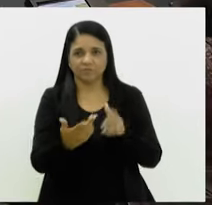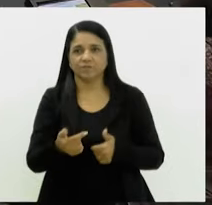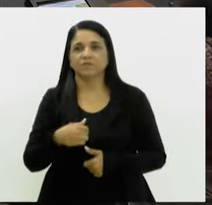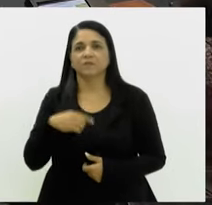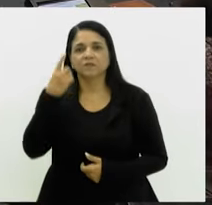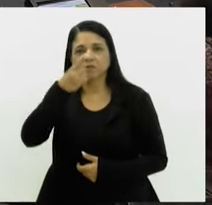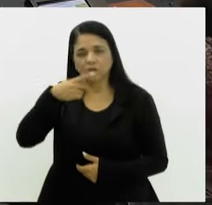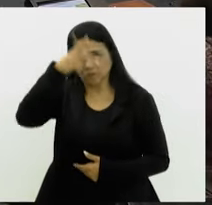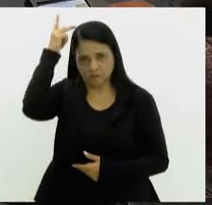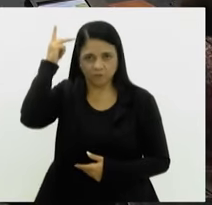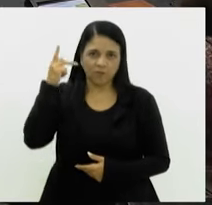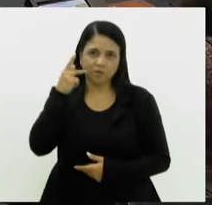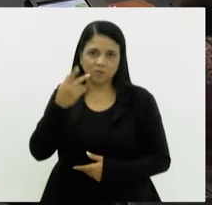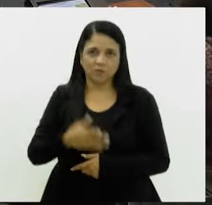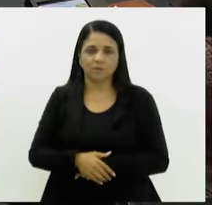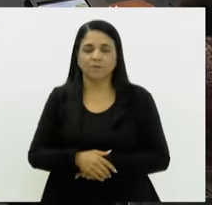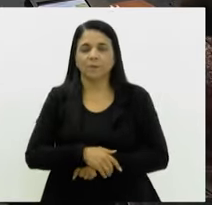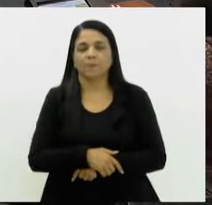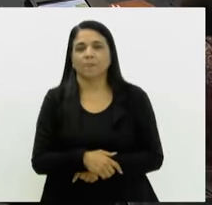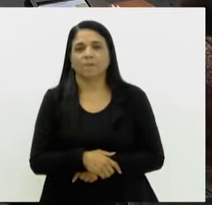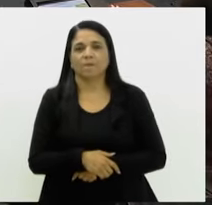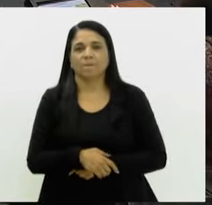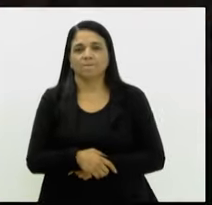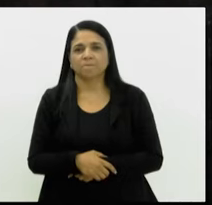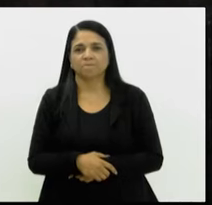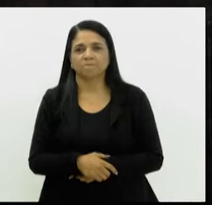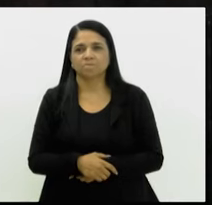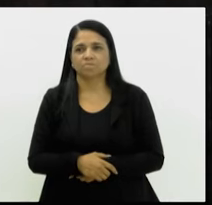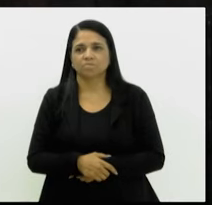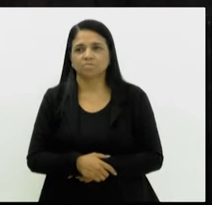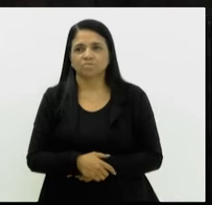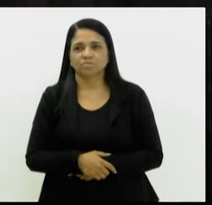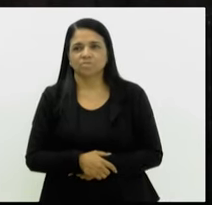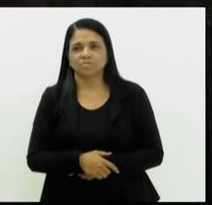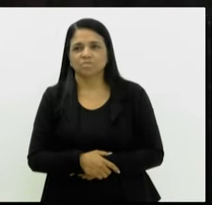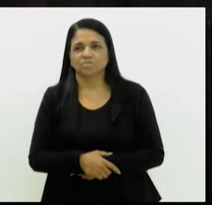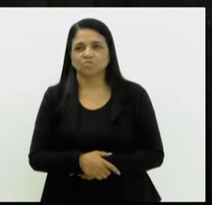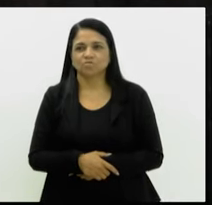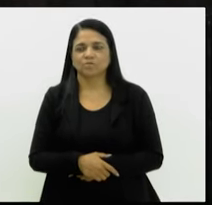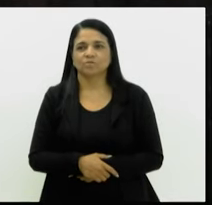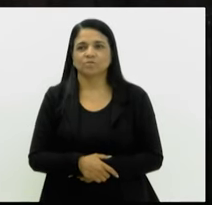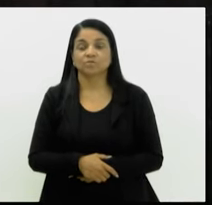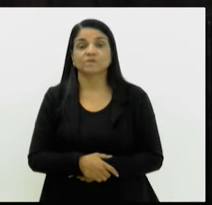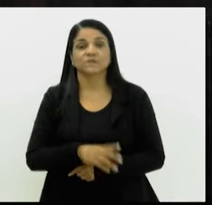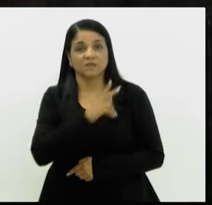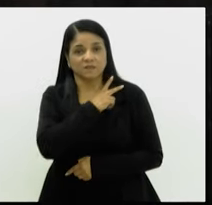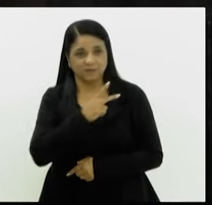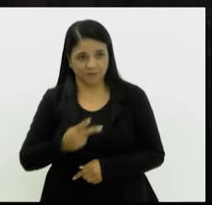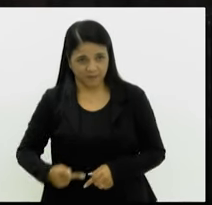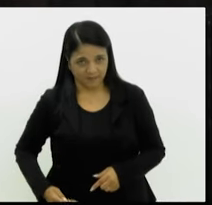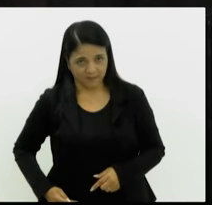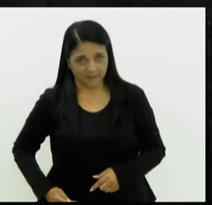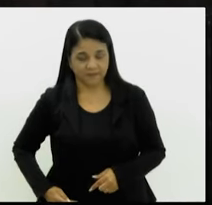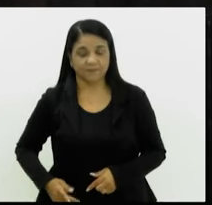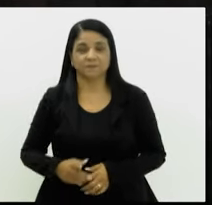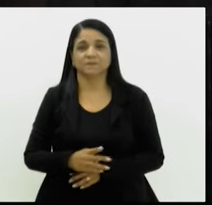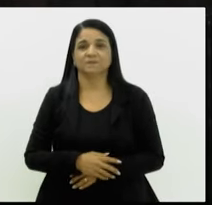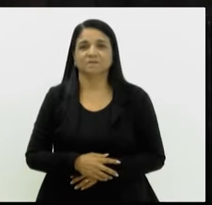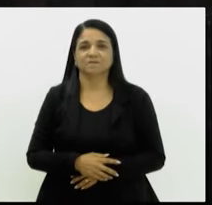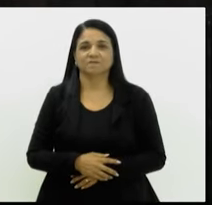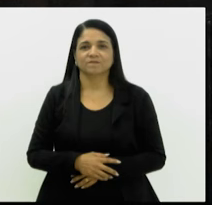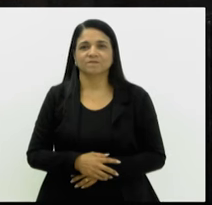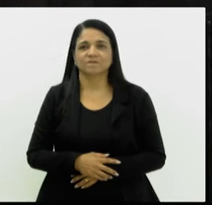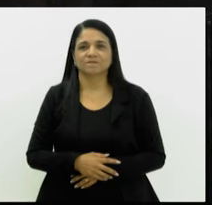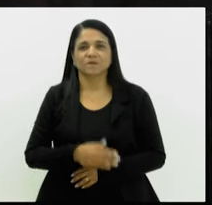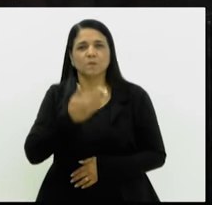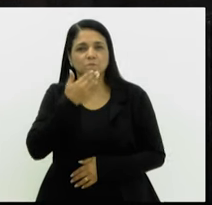deputado Luiz Paulo. Senhora presidente, pedi